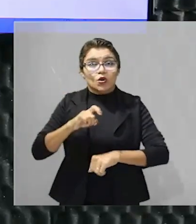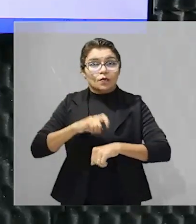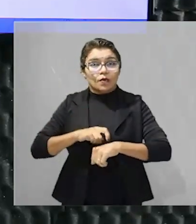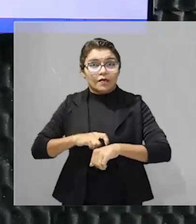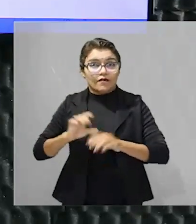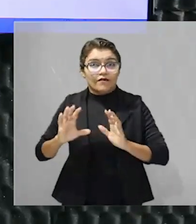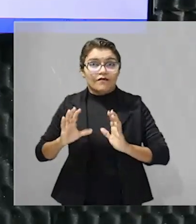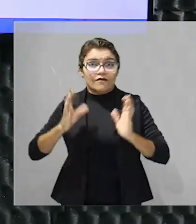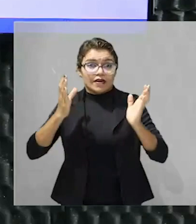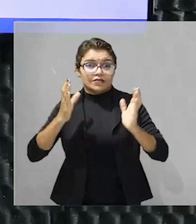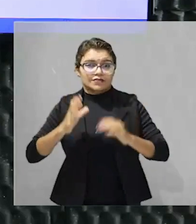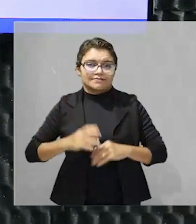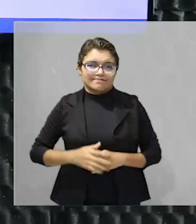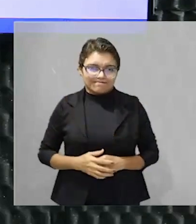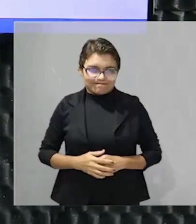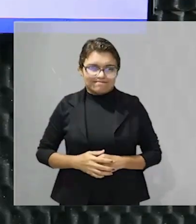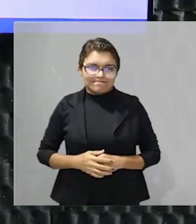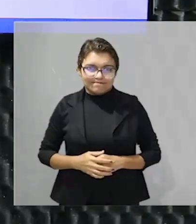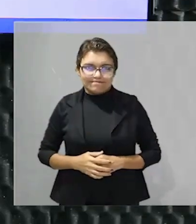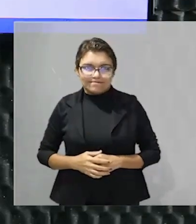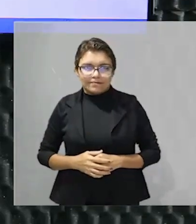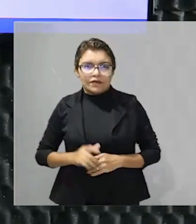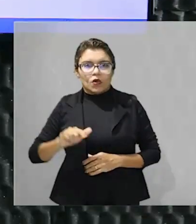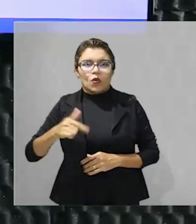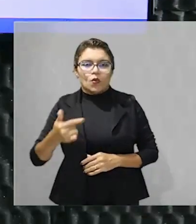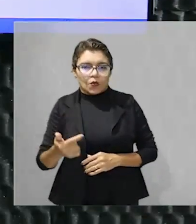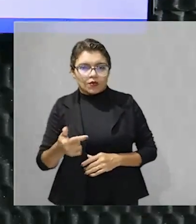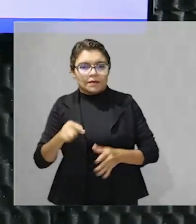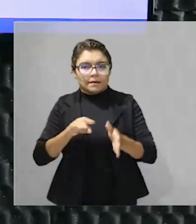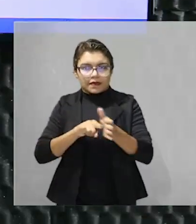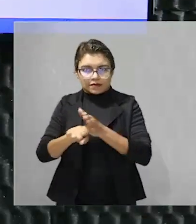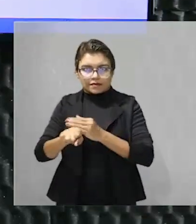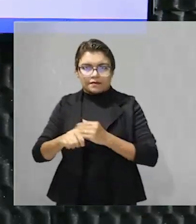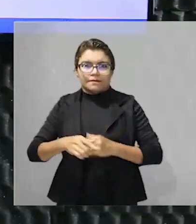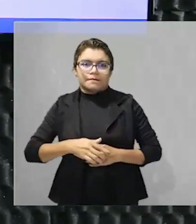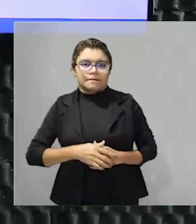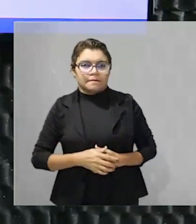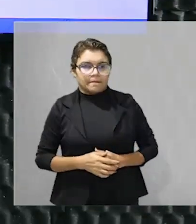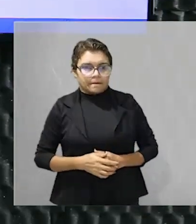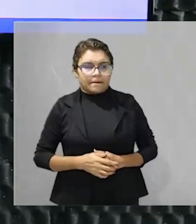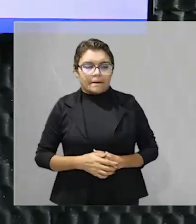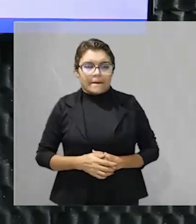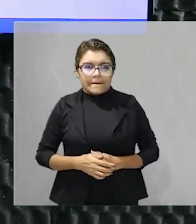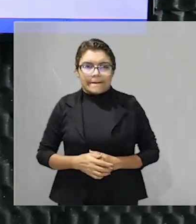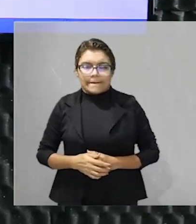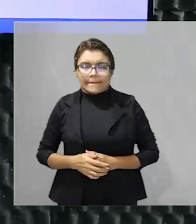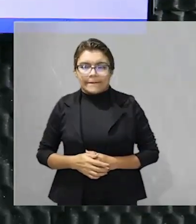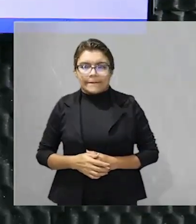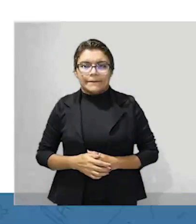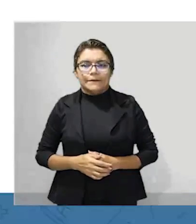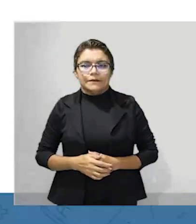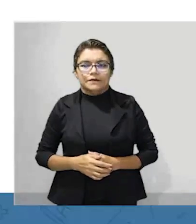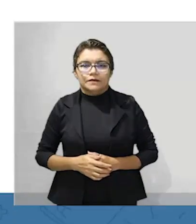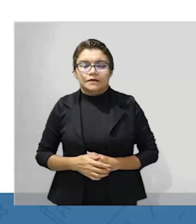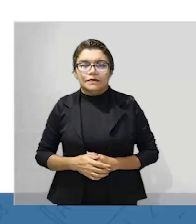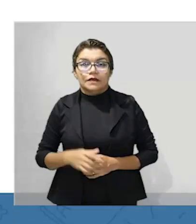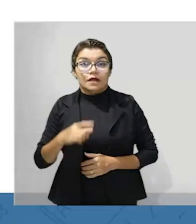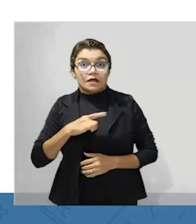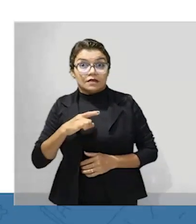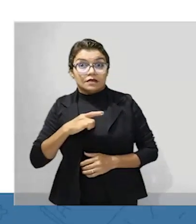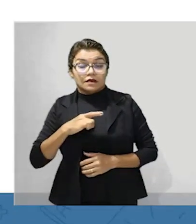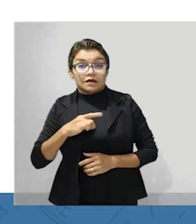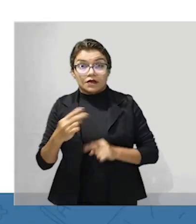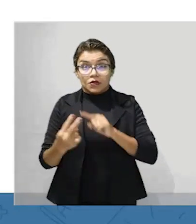do Halloween. Mais uma questão, agora nós temos um cartoon do Enem, tá? Você tem duas